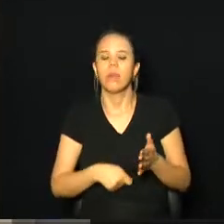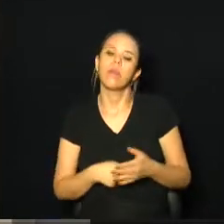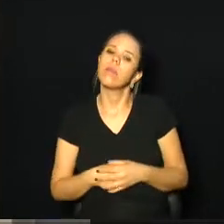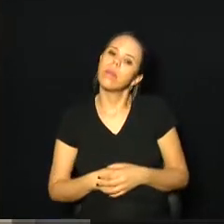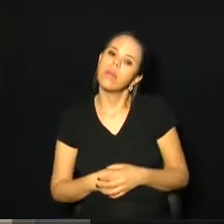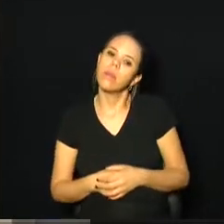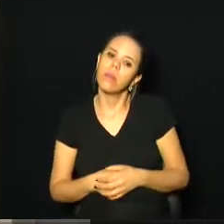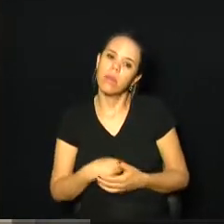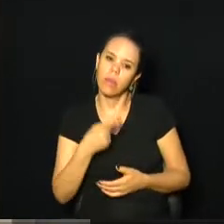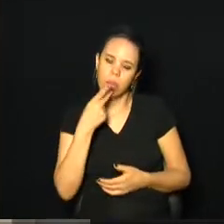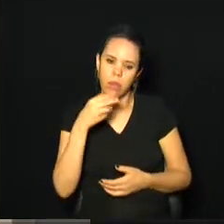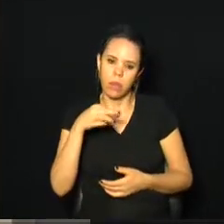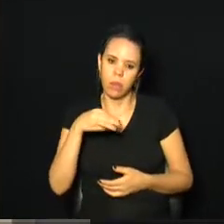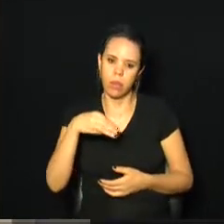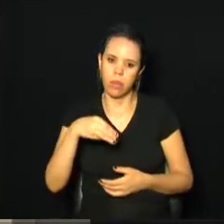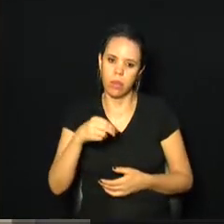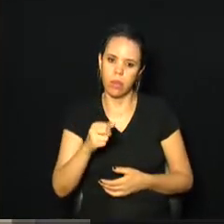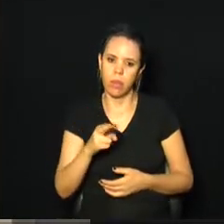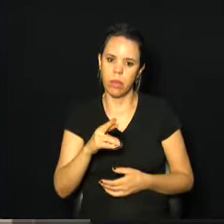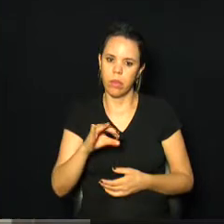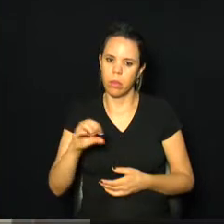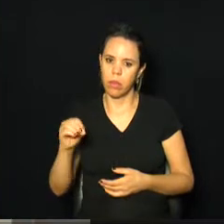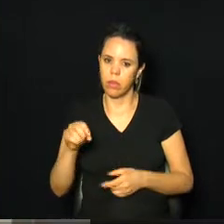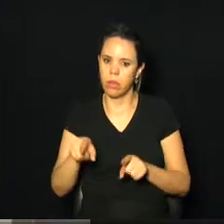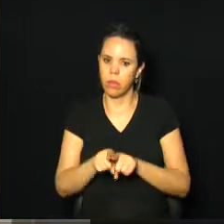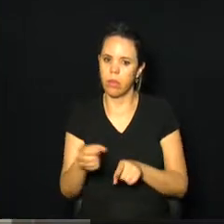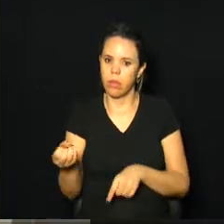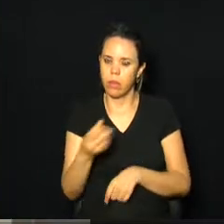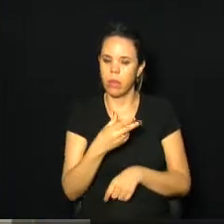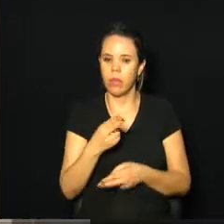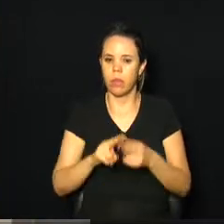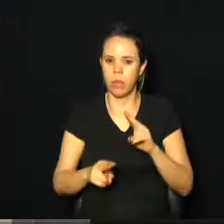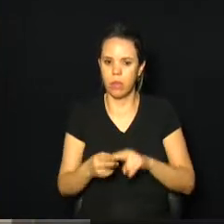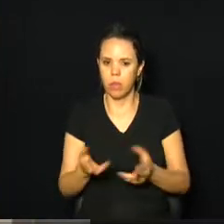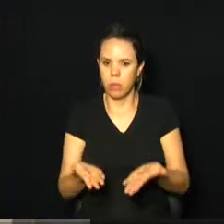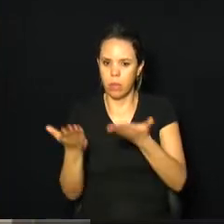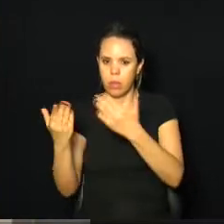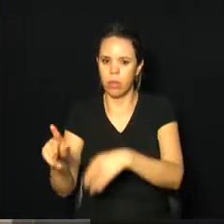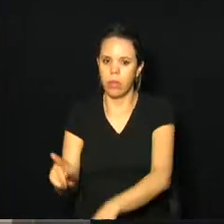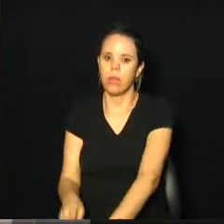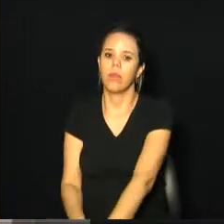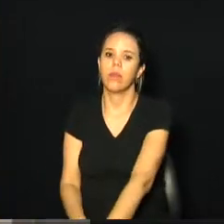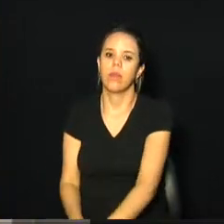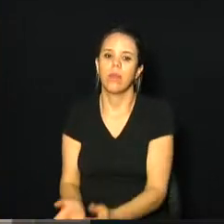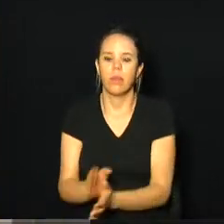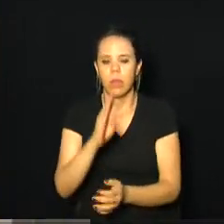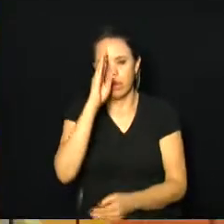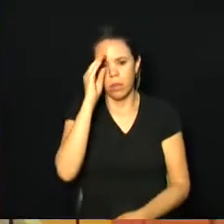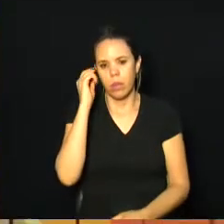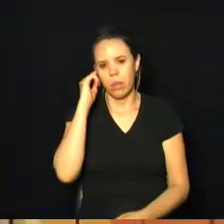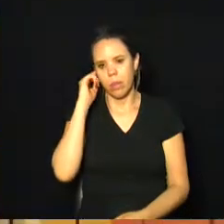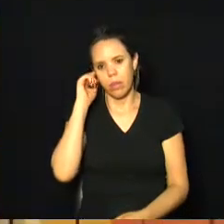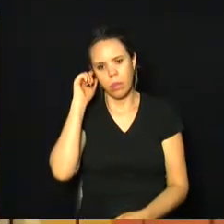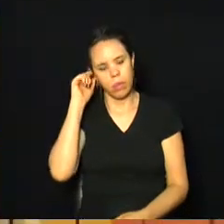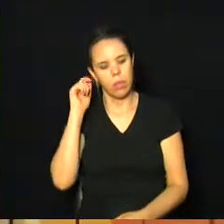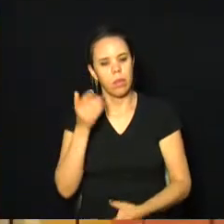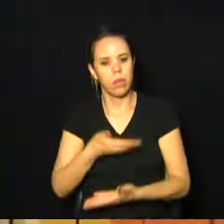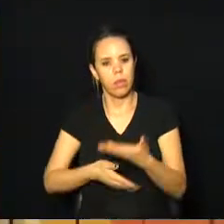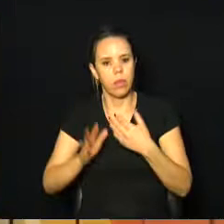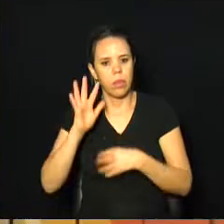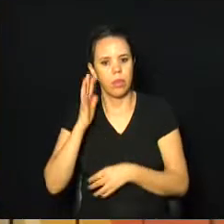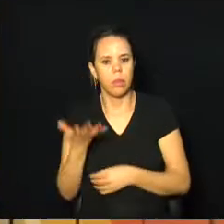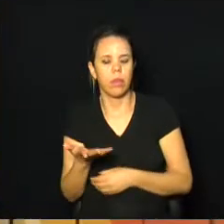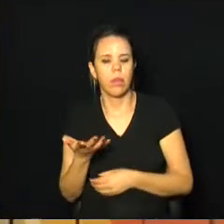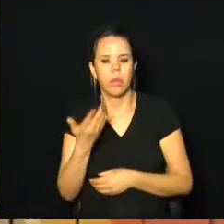atrás, falei com o Maurício também, falei, se surgir algum novo talento aí, eu boto para você jogar com o time principal aí, que de repente pega